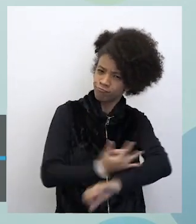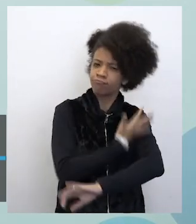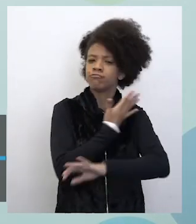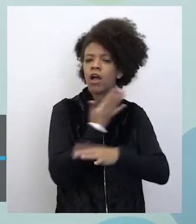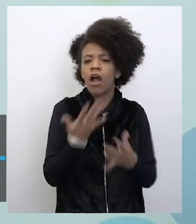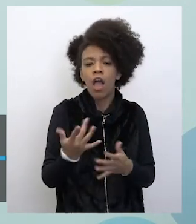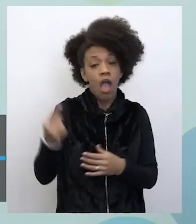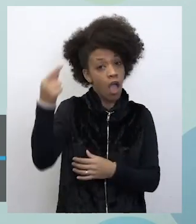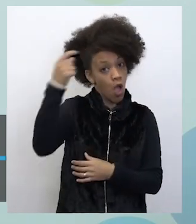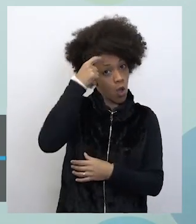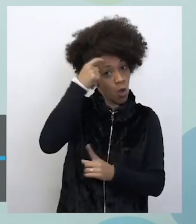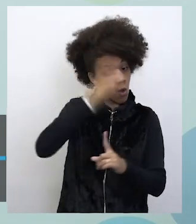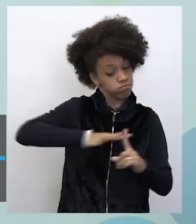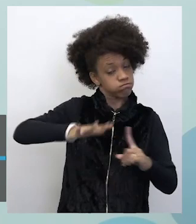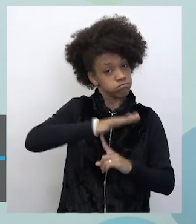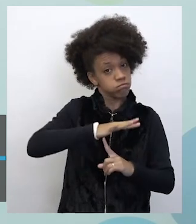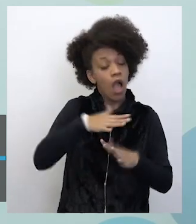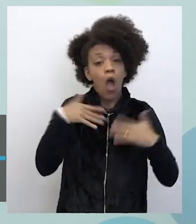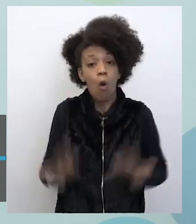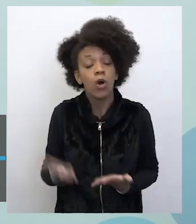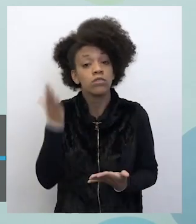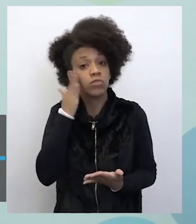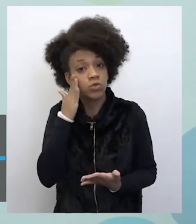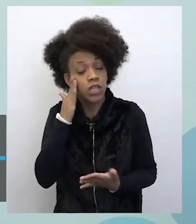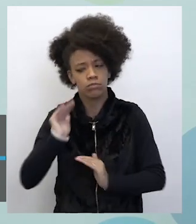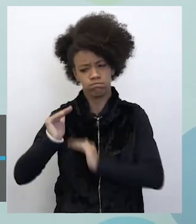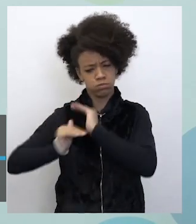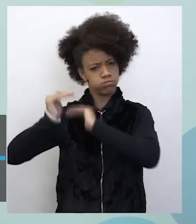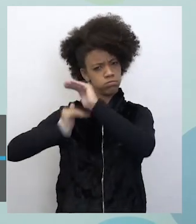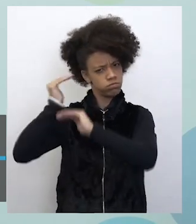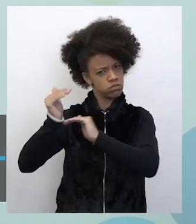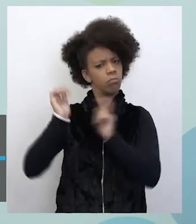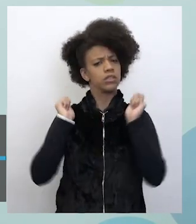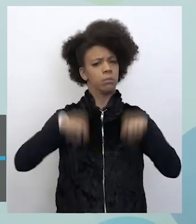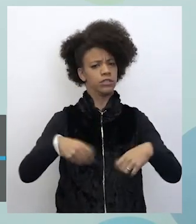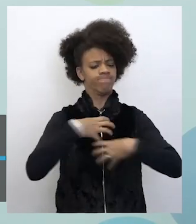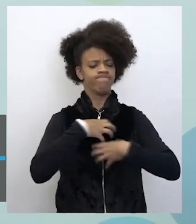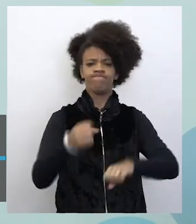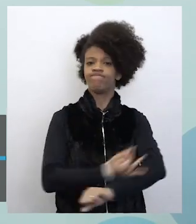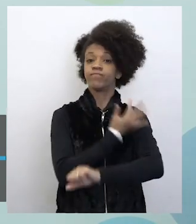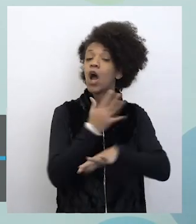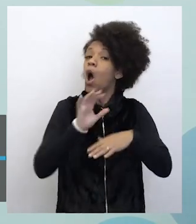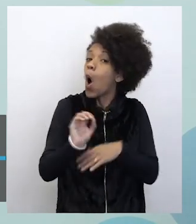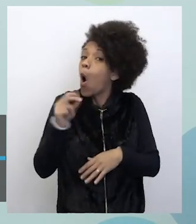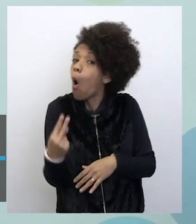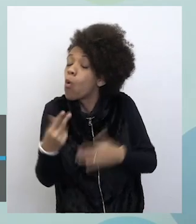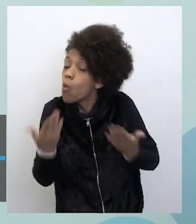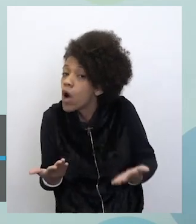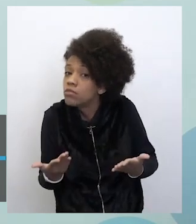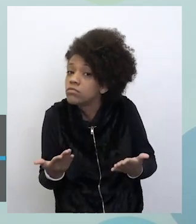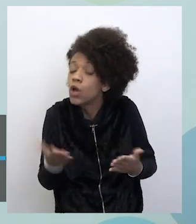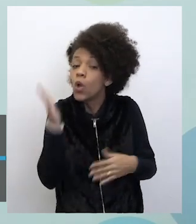forma consciente, quando eu sei que estou desenvolvendo essas competências socioemocionais, ou quando eu sei que